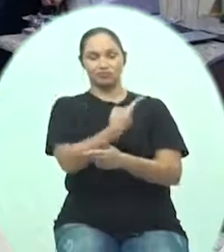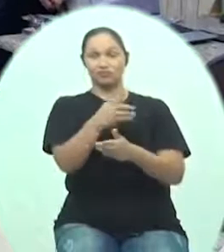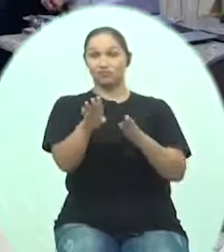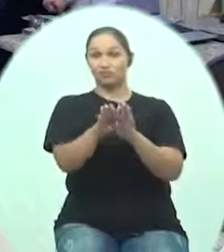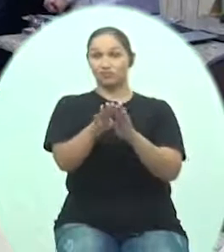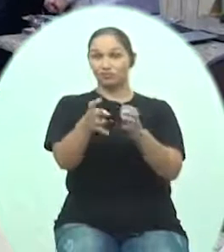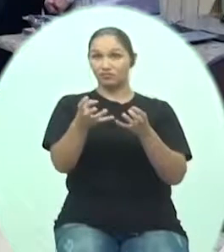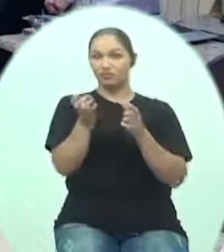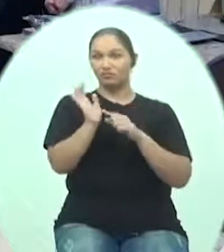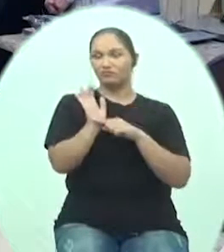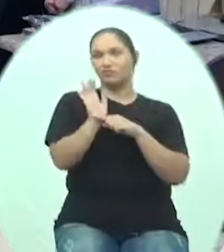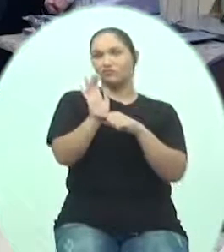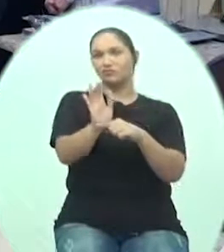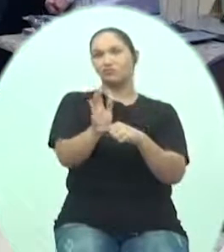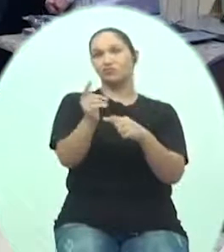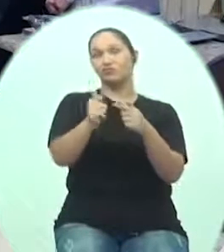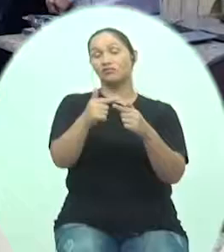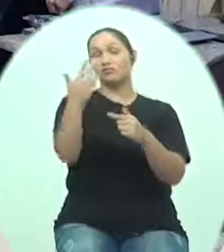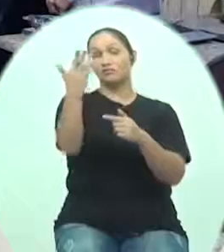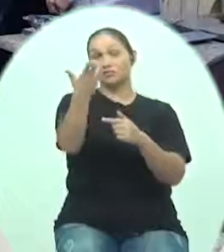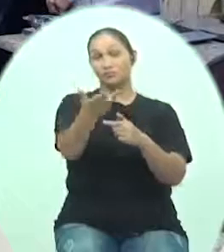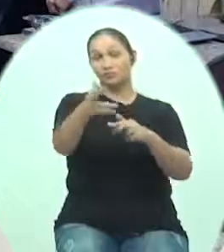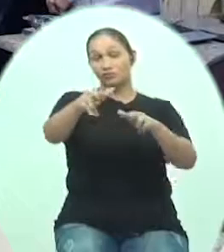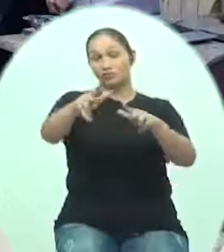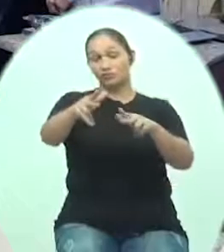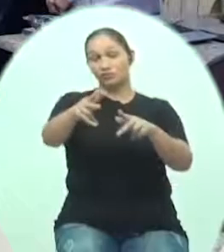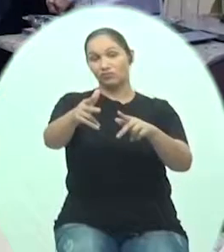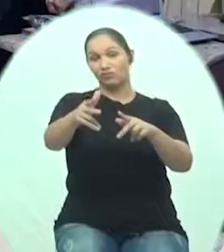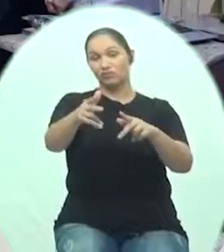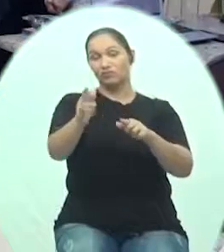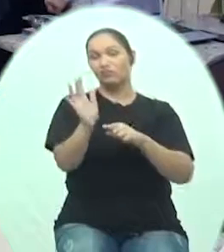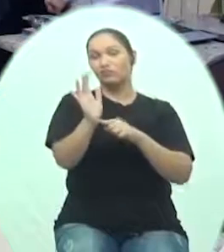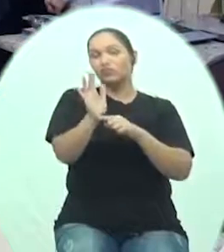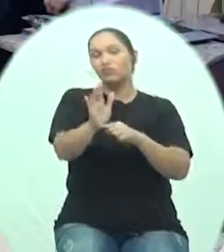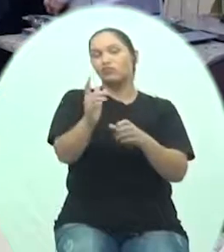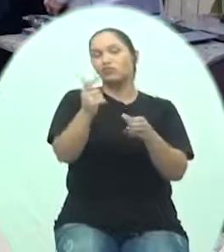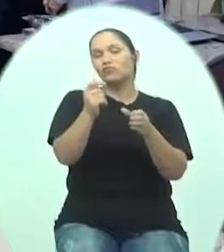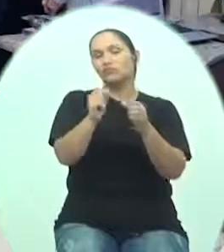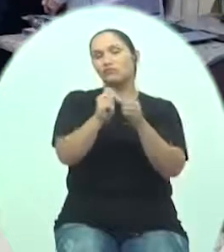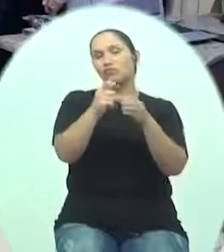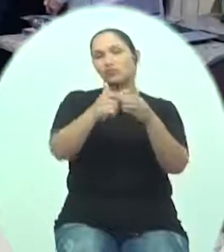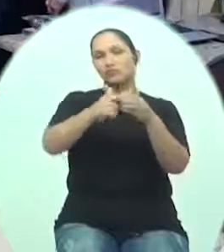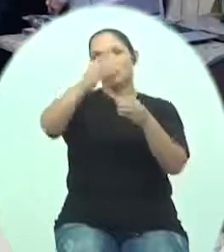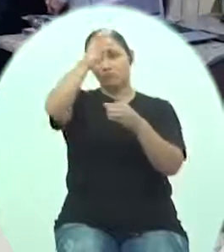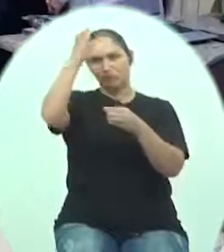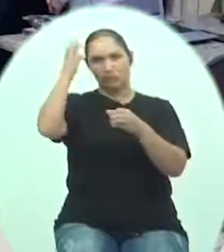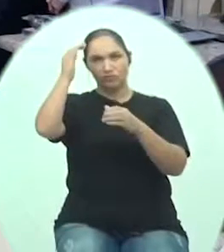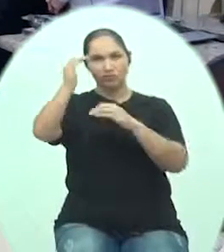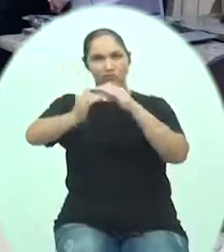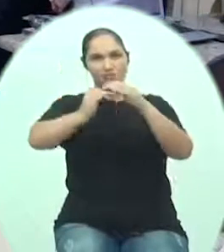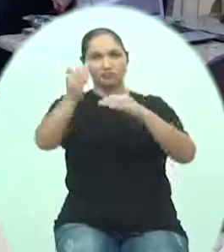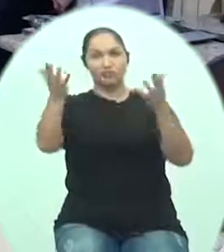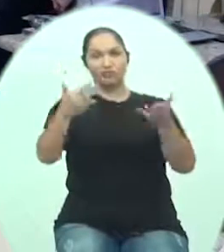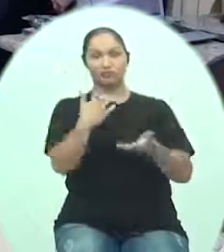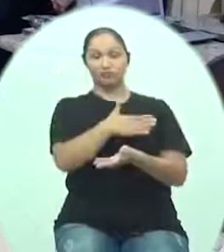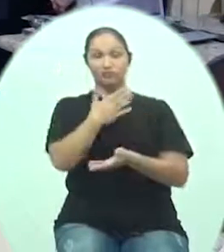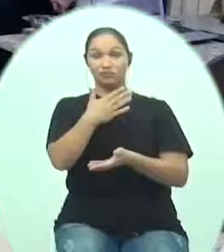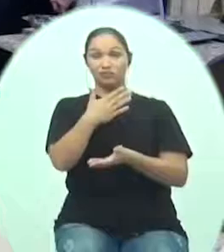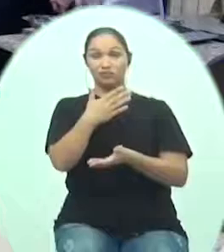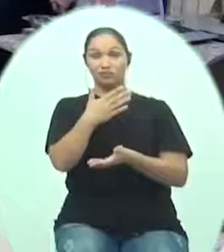também nos ajudam a crescer cada vez mais queria que o senhor desse uma palavrinha se pudesse breve uma palavrinha para